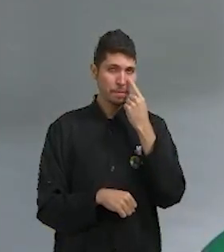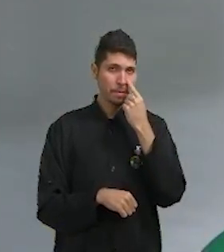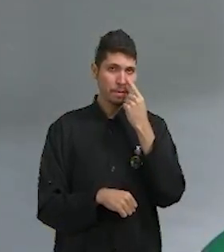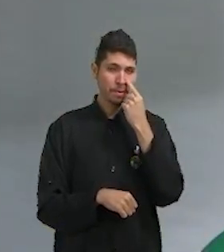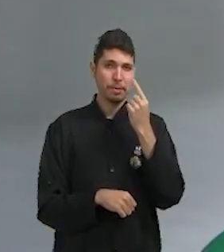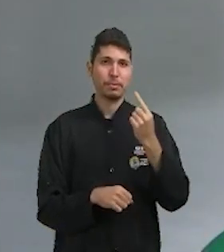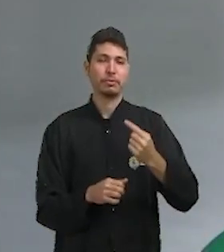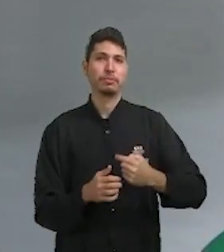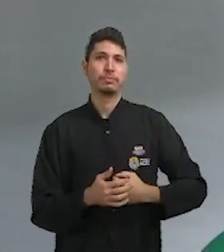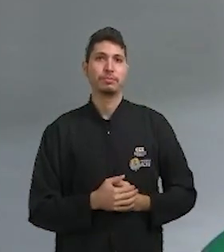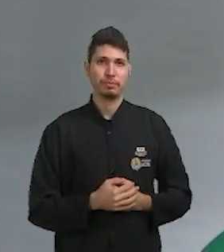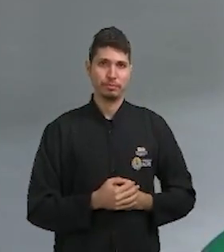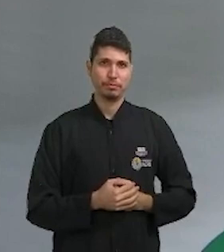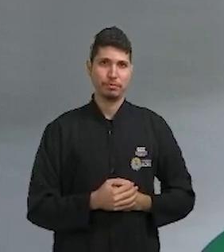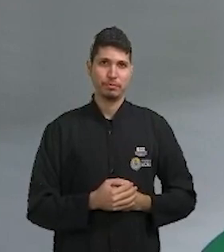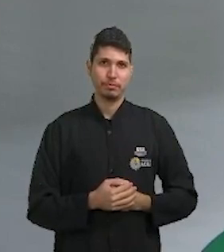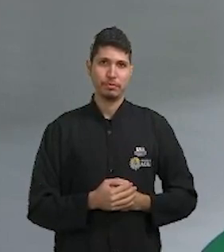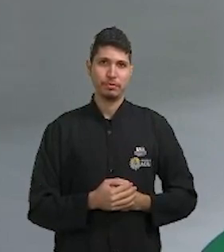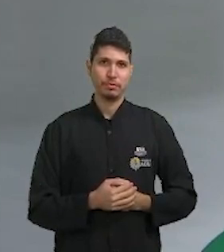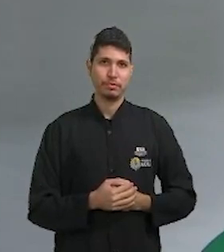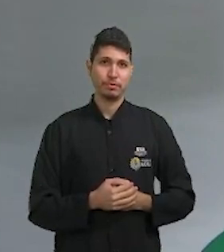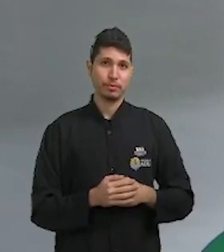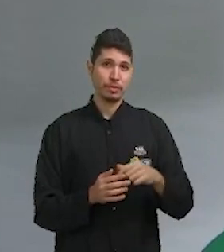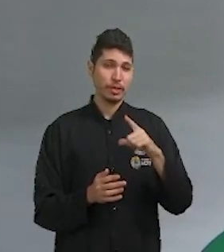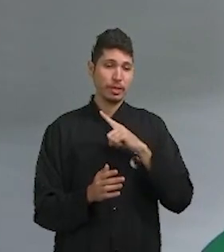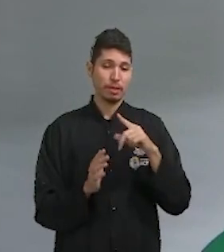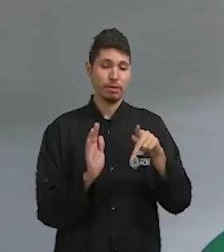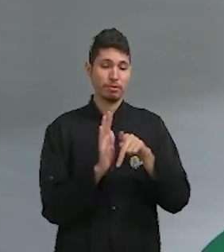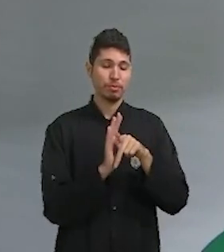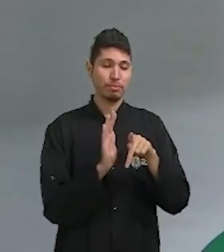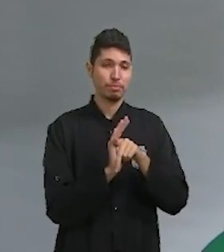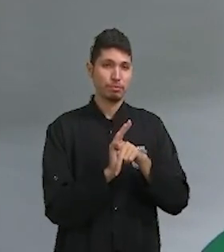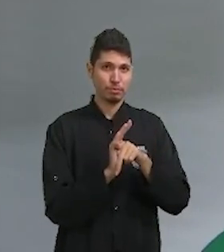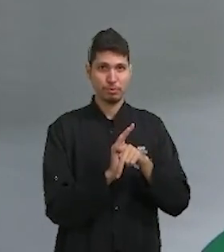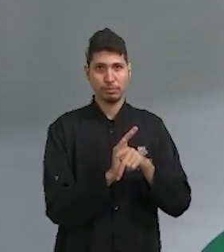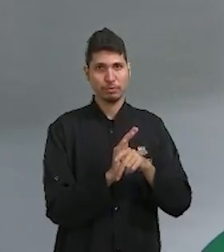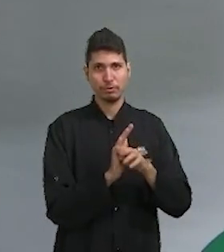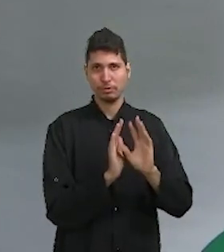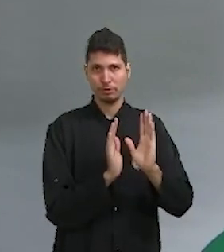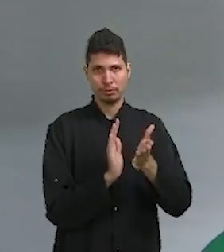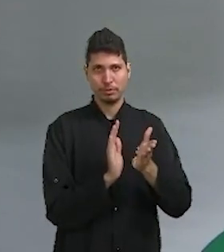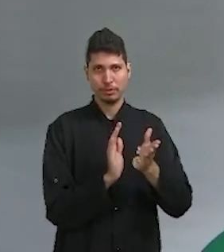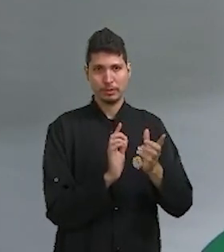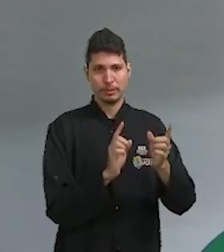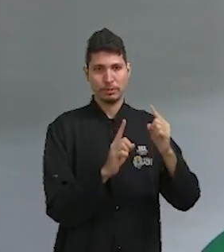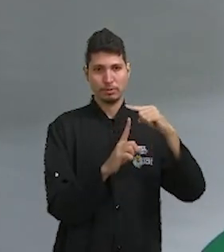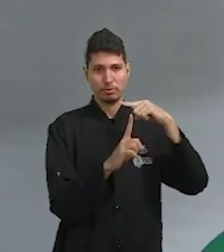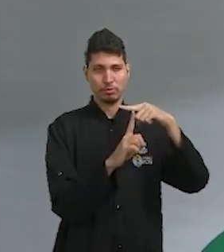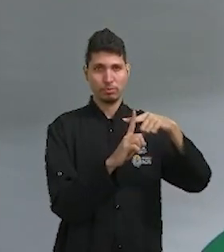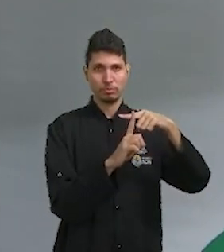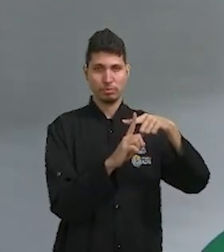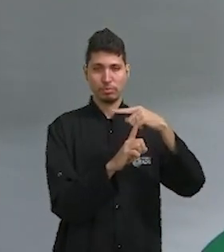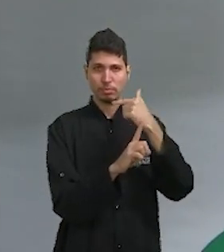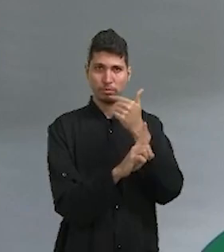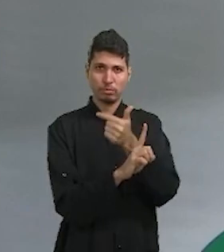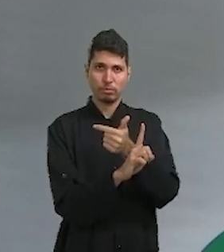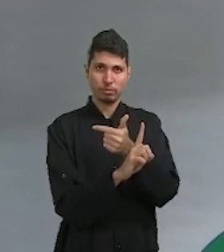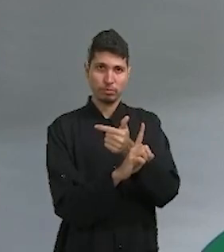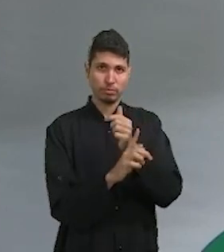reagente, ele já carrega consigo uma carga positiva 2? Aí, de acordo com a regra, ficou